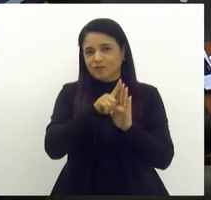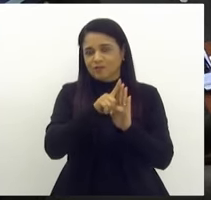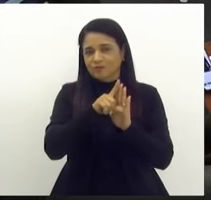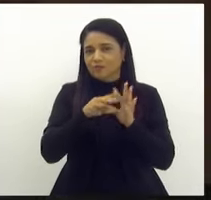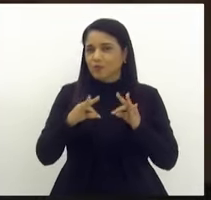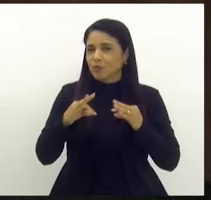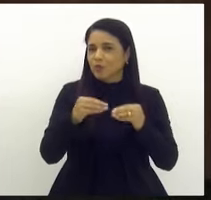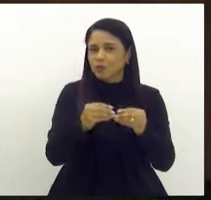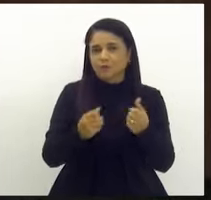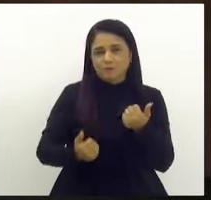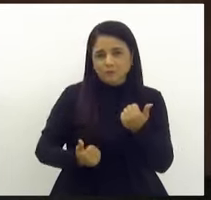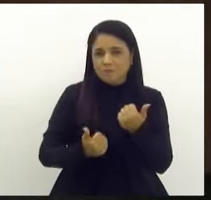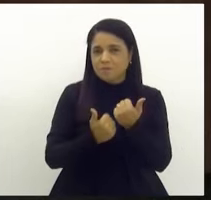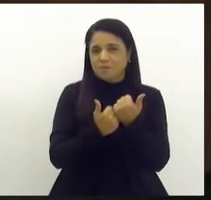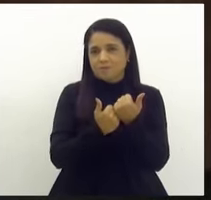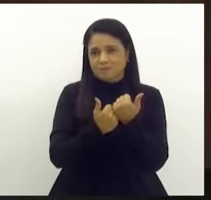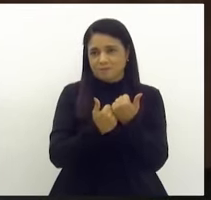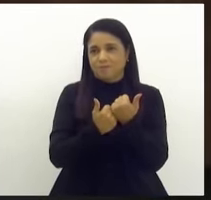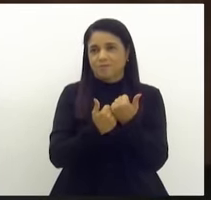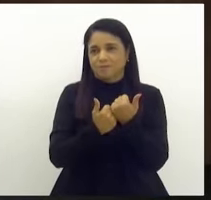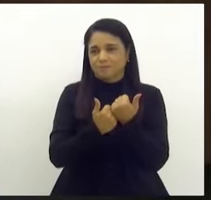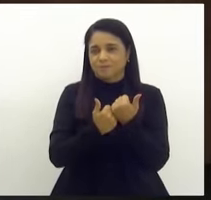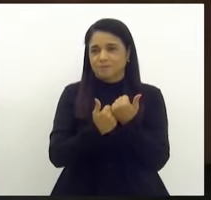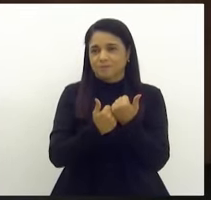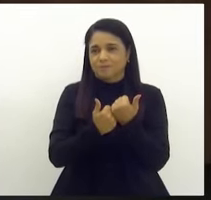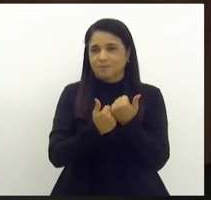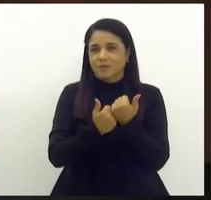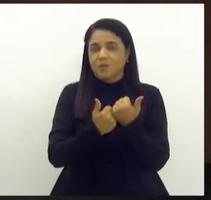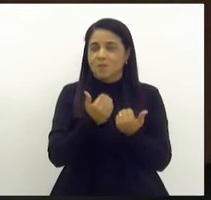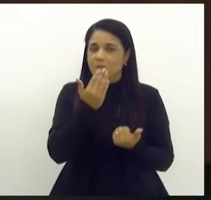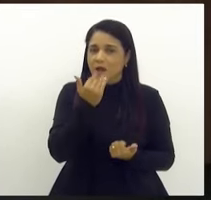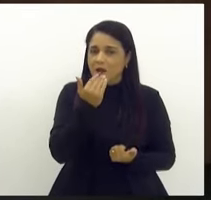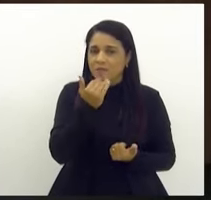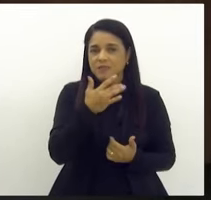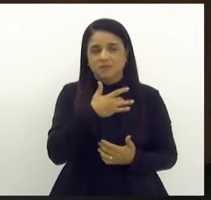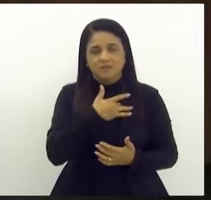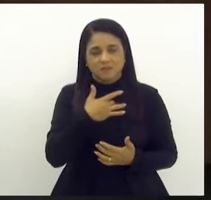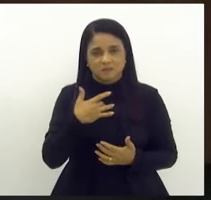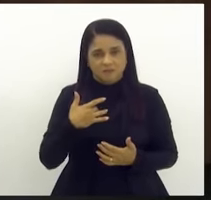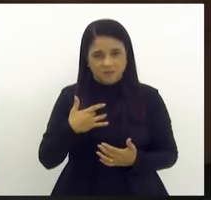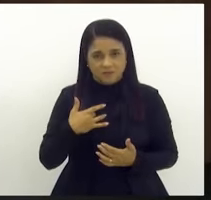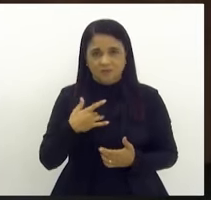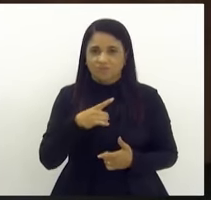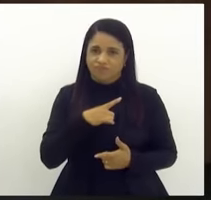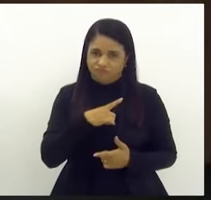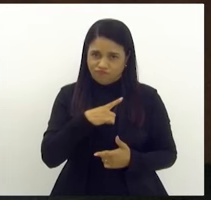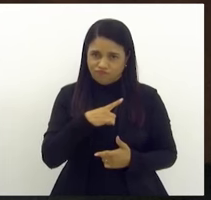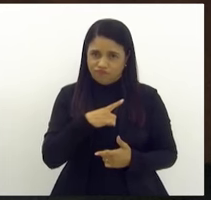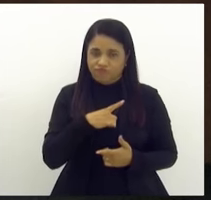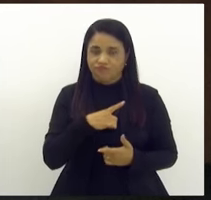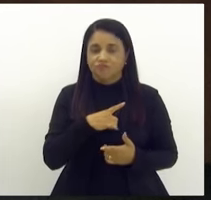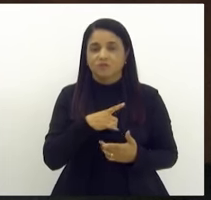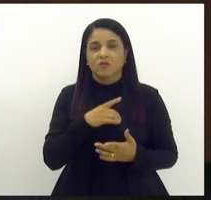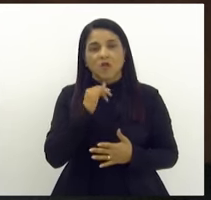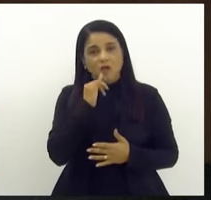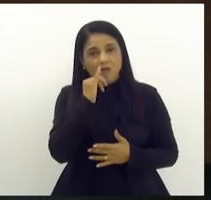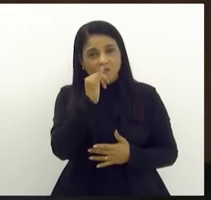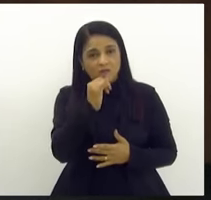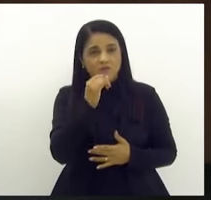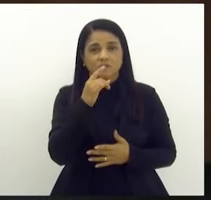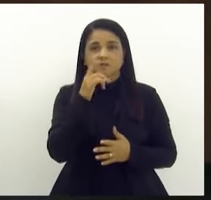todos apoiamos que garantiria uma alimentação mais saudável queero lhe dizer deputada que o Dr